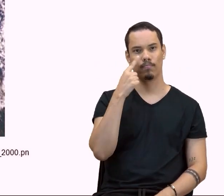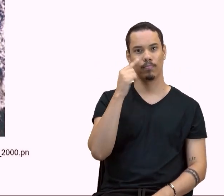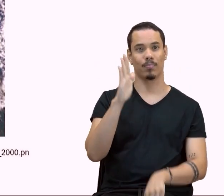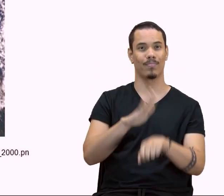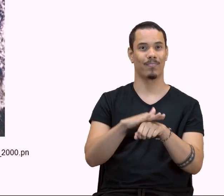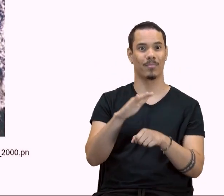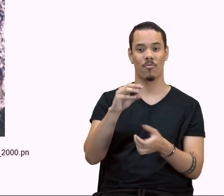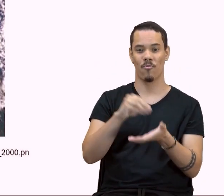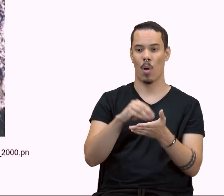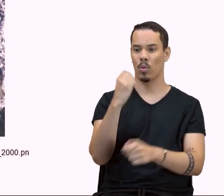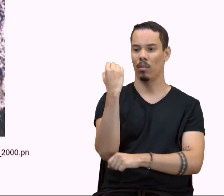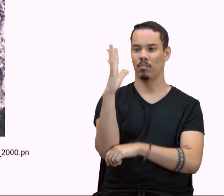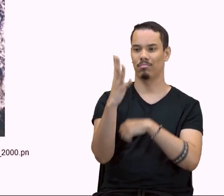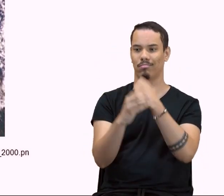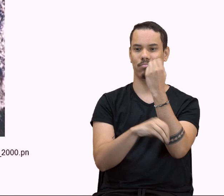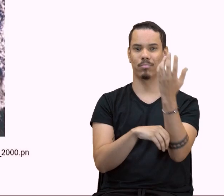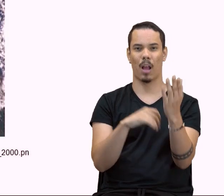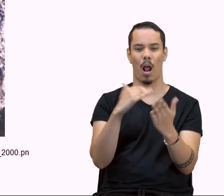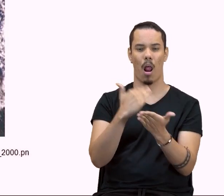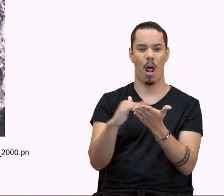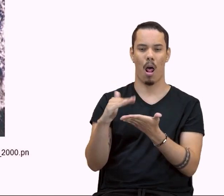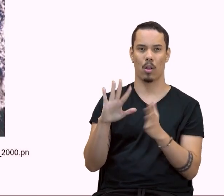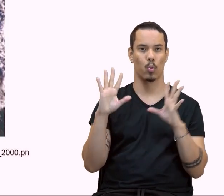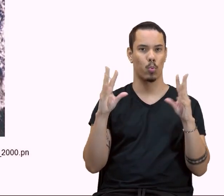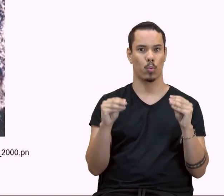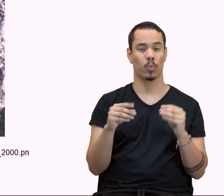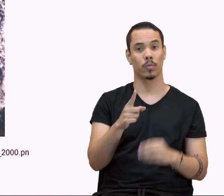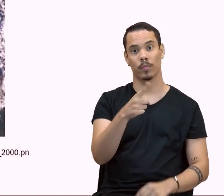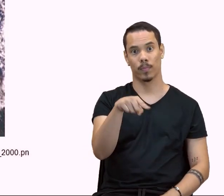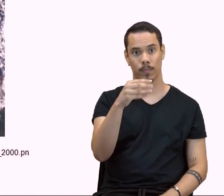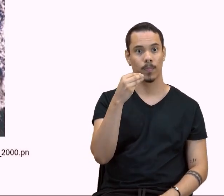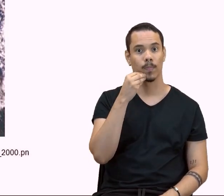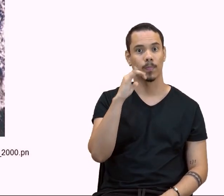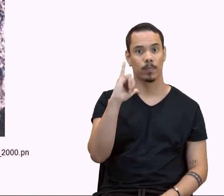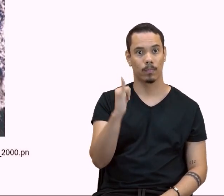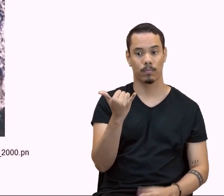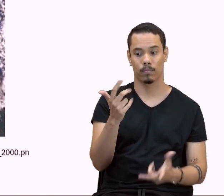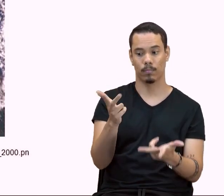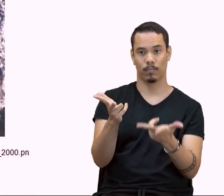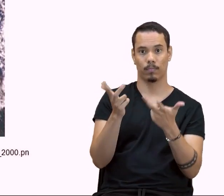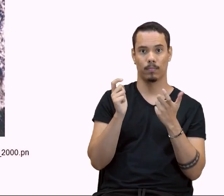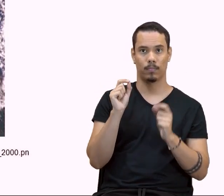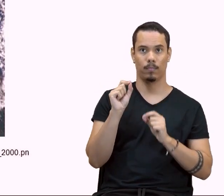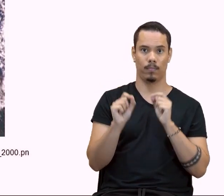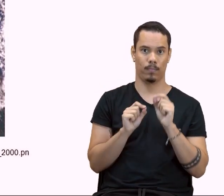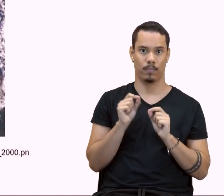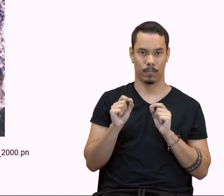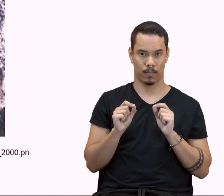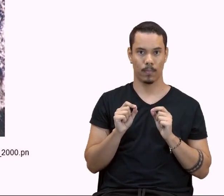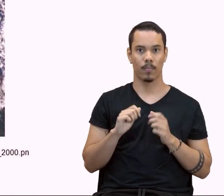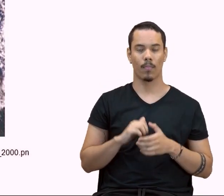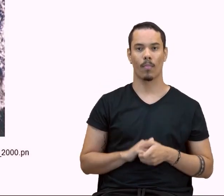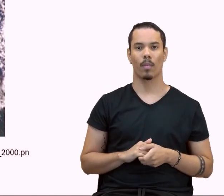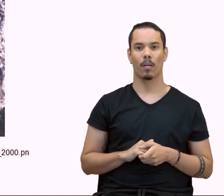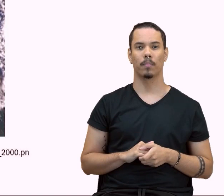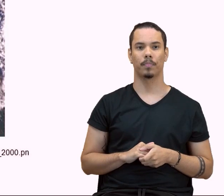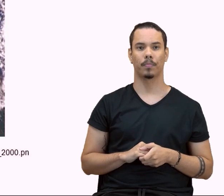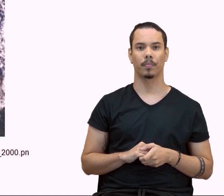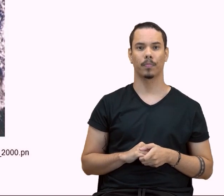de Rondônia. E vocês, coincidentemente, percebam que essa... Consegue riscar aqui?